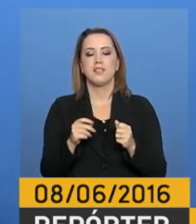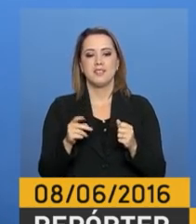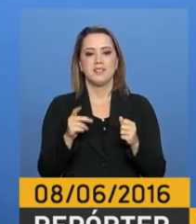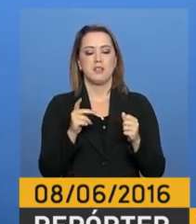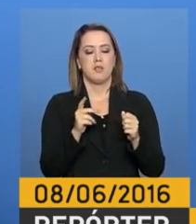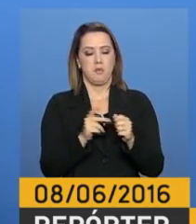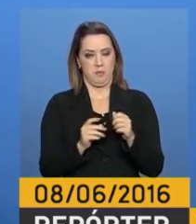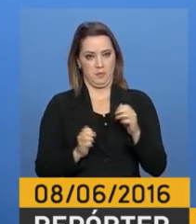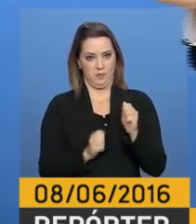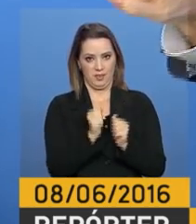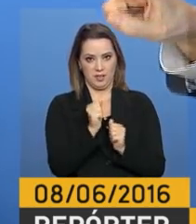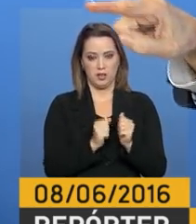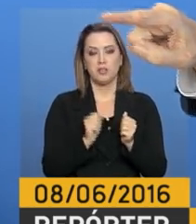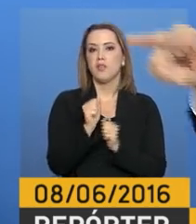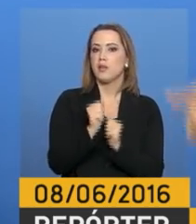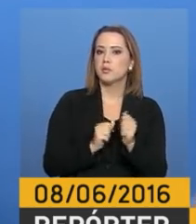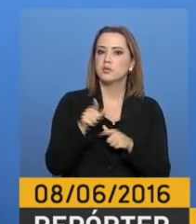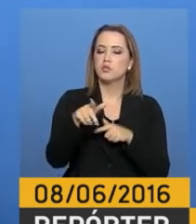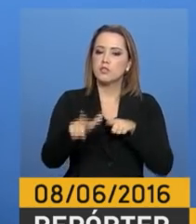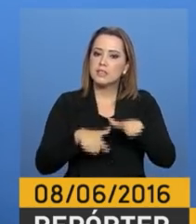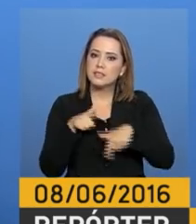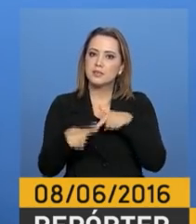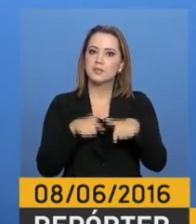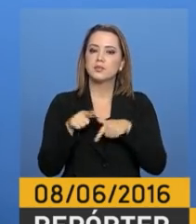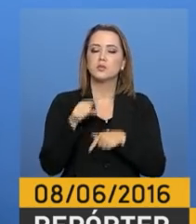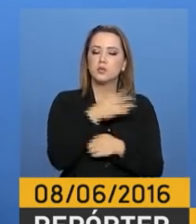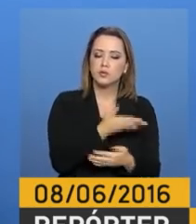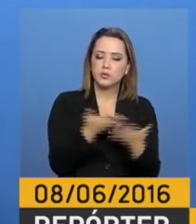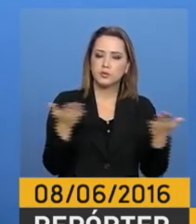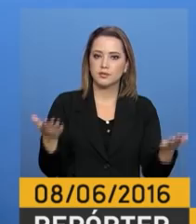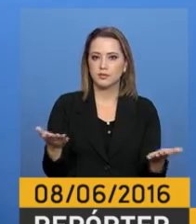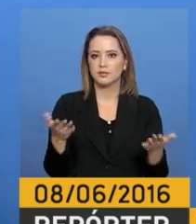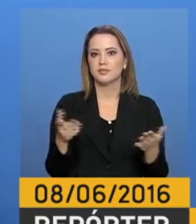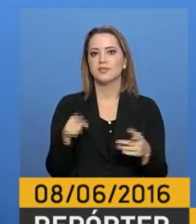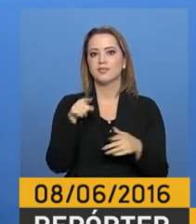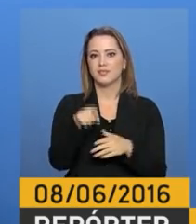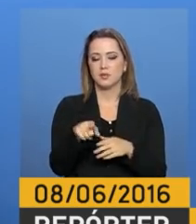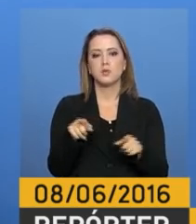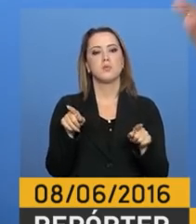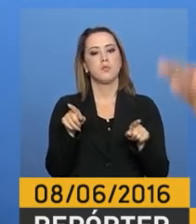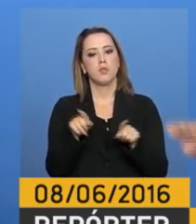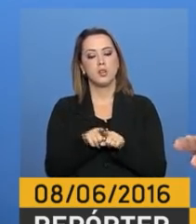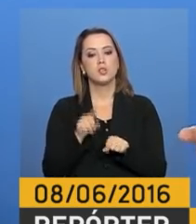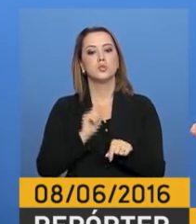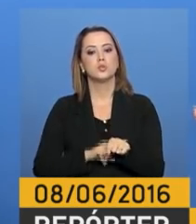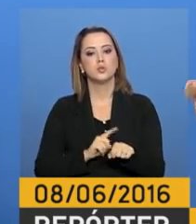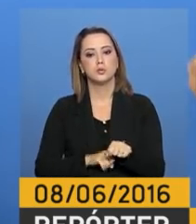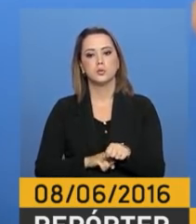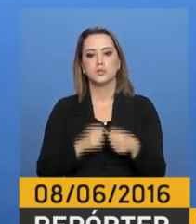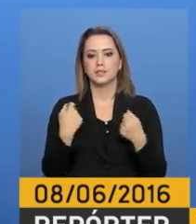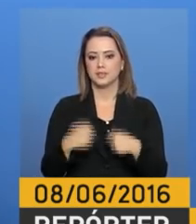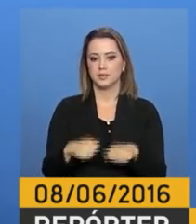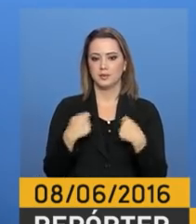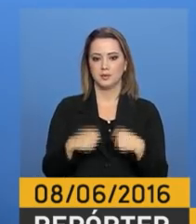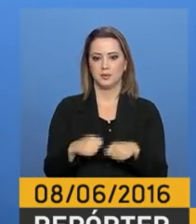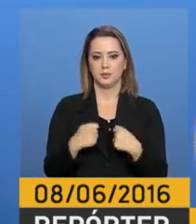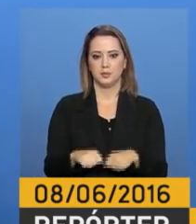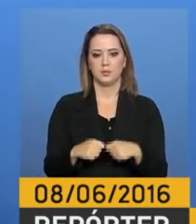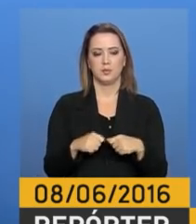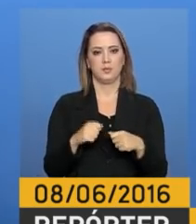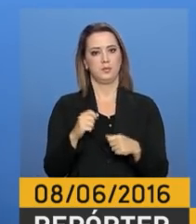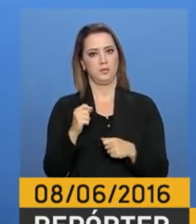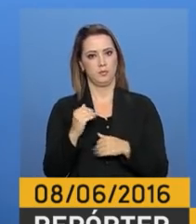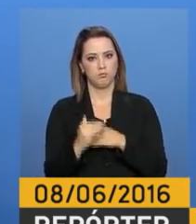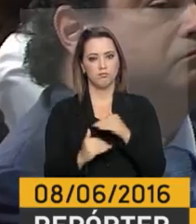contratar são os senhores são as senhoras e é este o agora os senhores precisam ter condições para isso dentro de todo